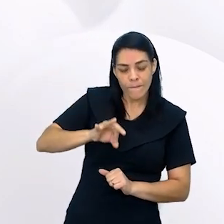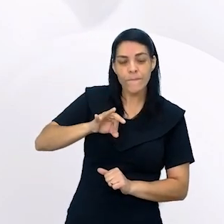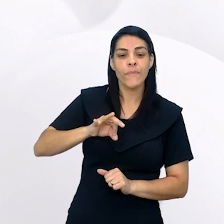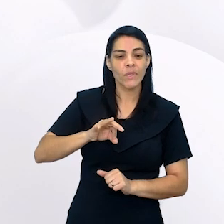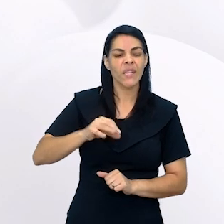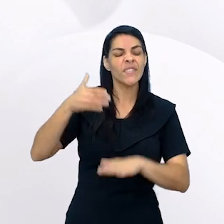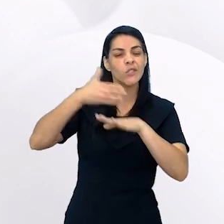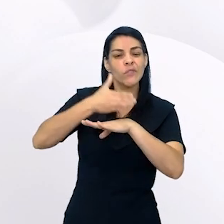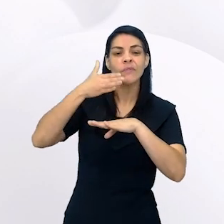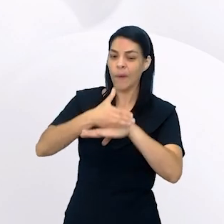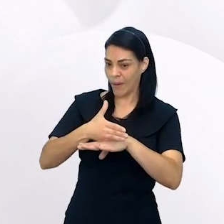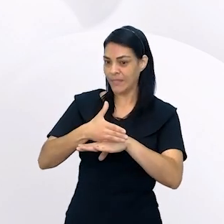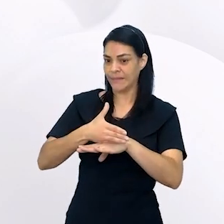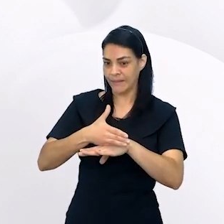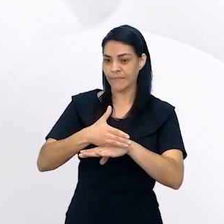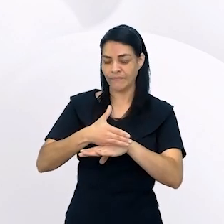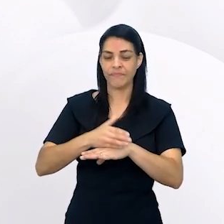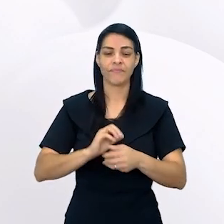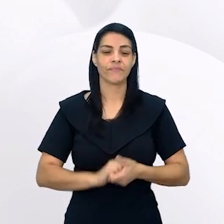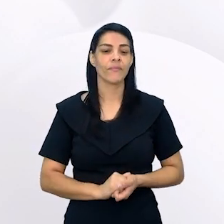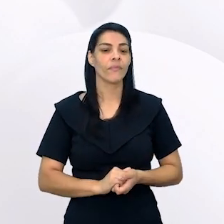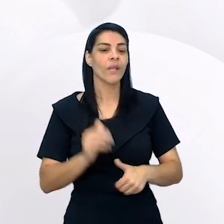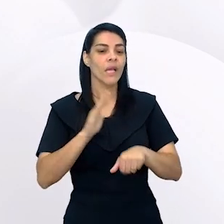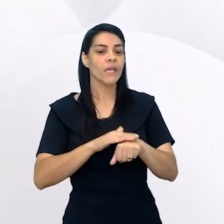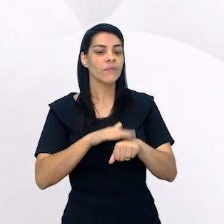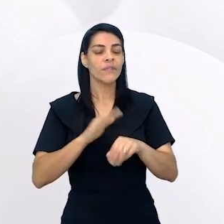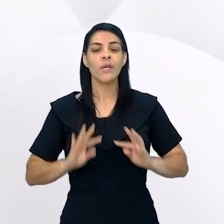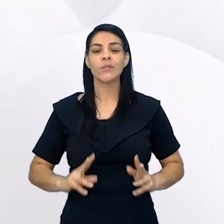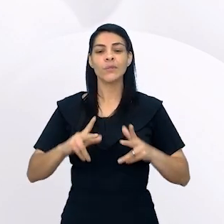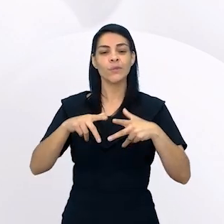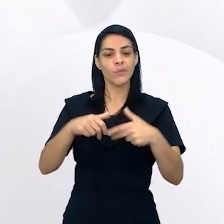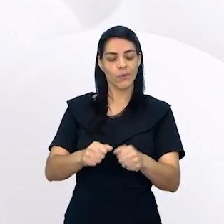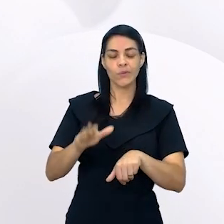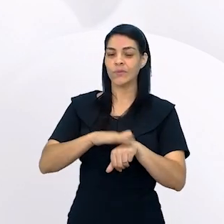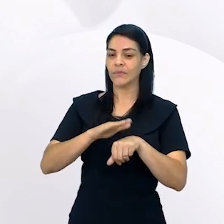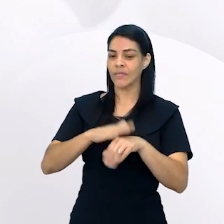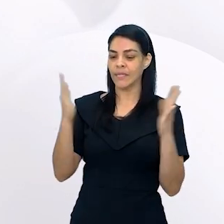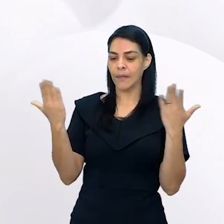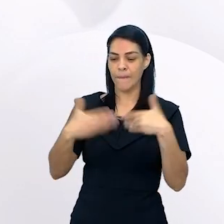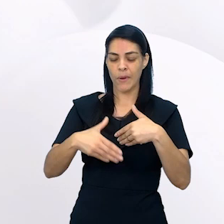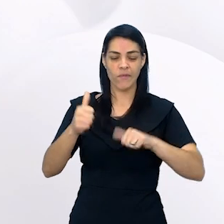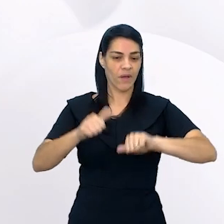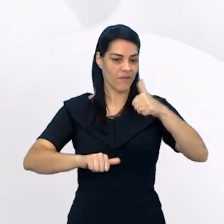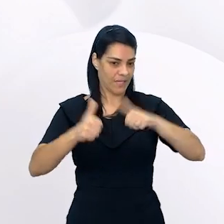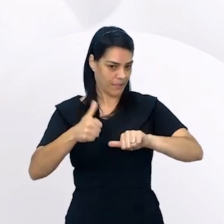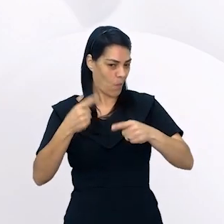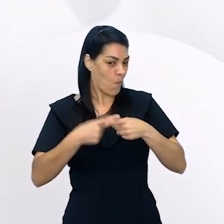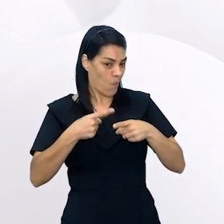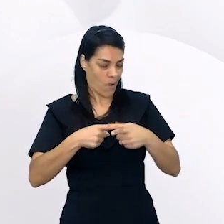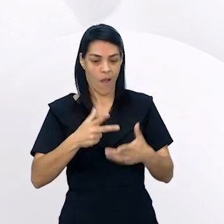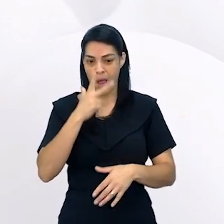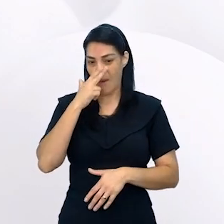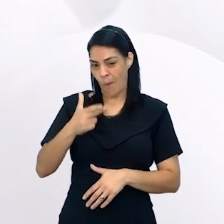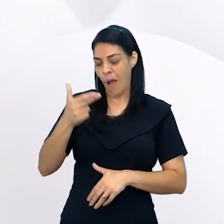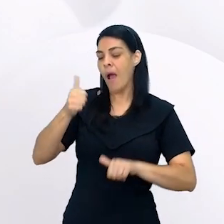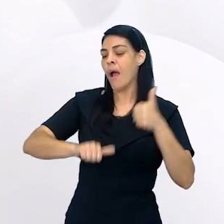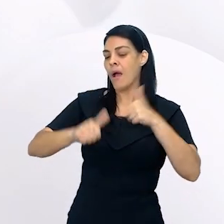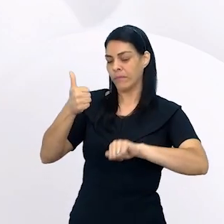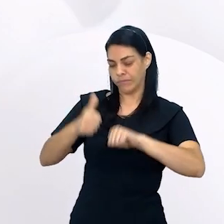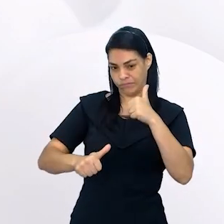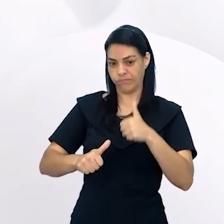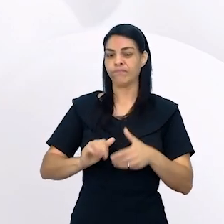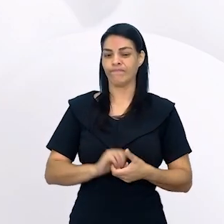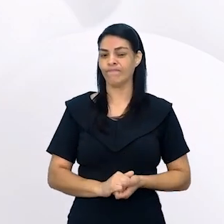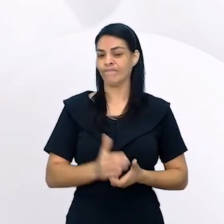frequência né que todos fizessem a prova porque aí eu acho que a análise seria bem mais